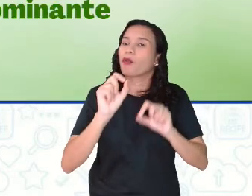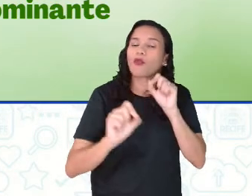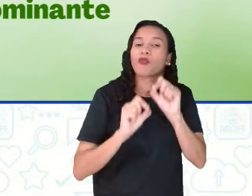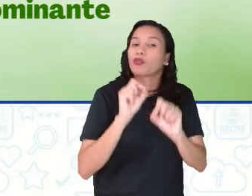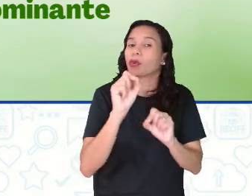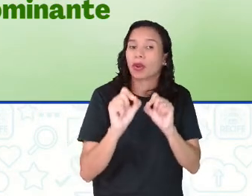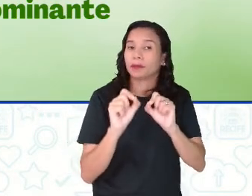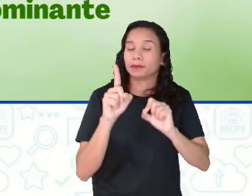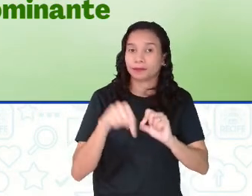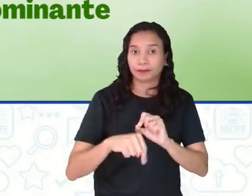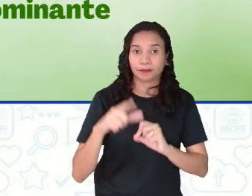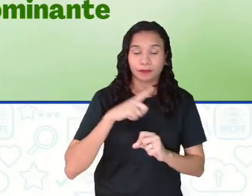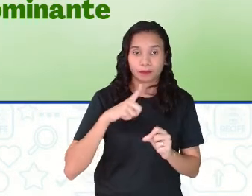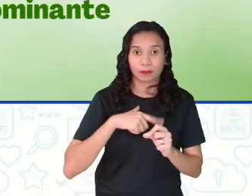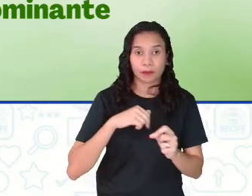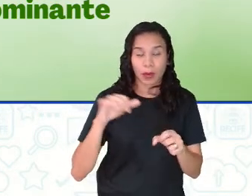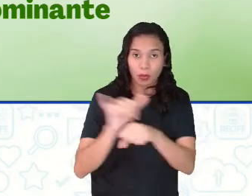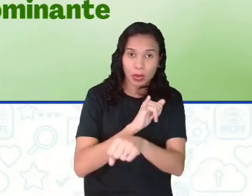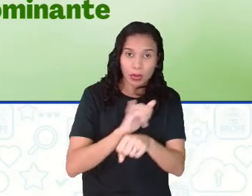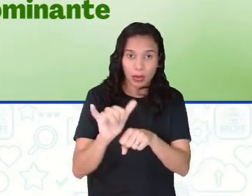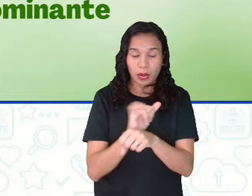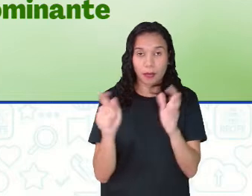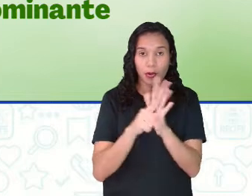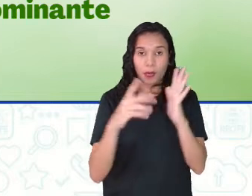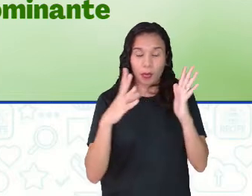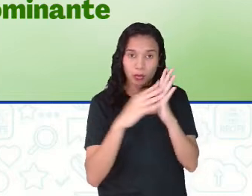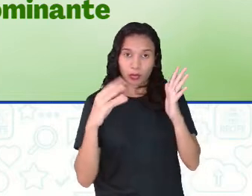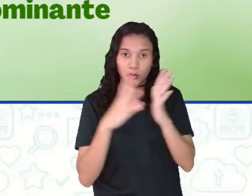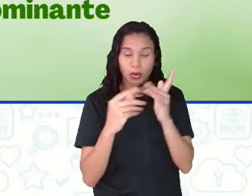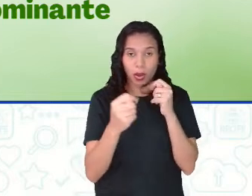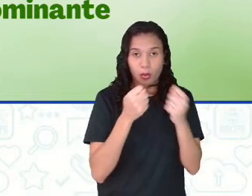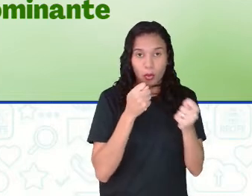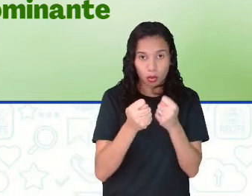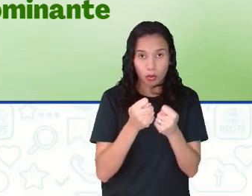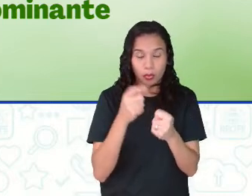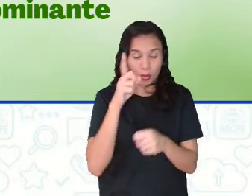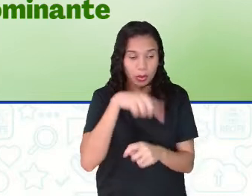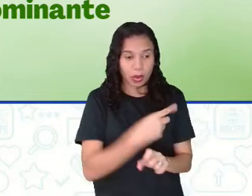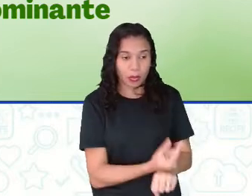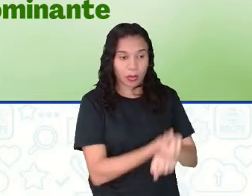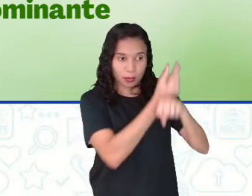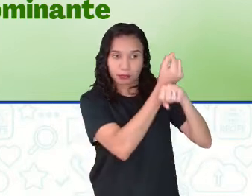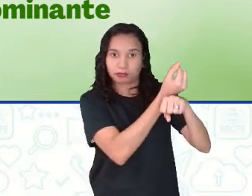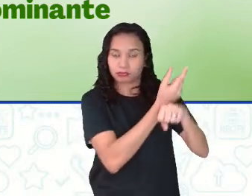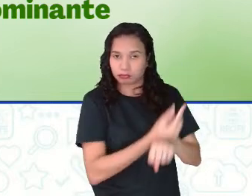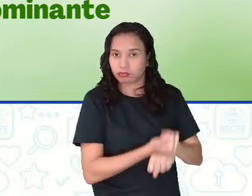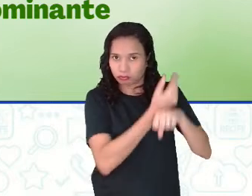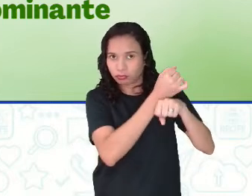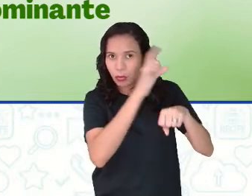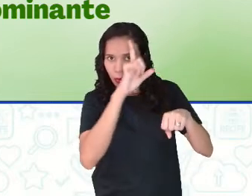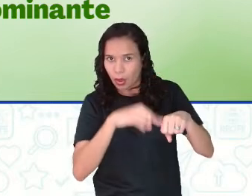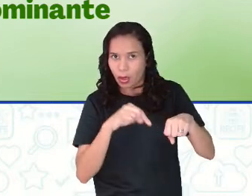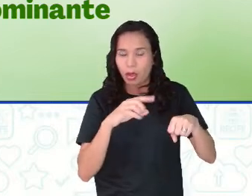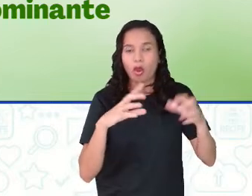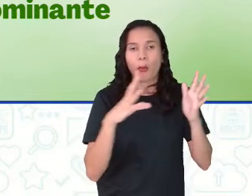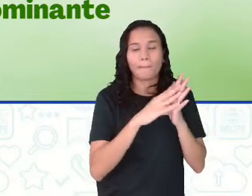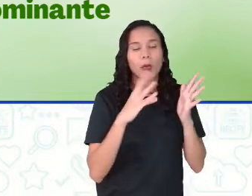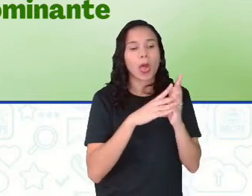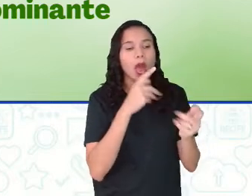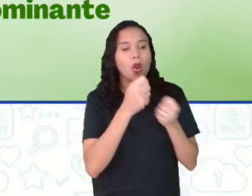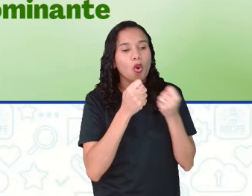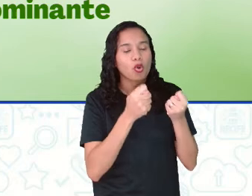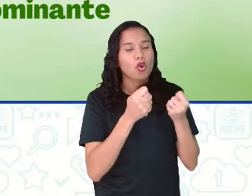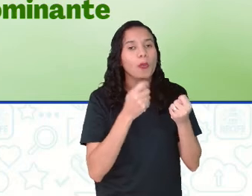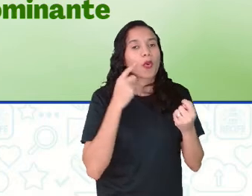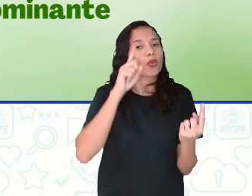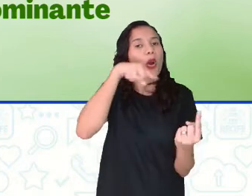que é essa economia verde? É essa alternativa ao modelo econômico dominante, que é o capitalismo, né? O modelo econômico dominante que visa o